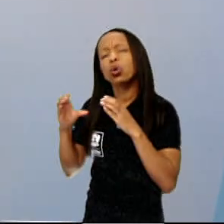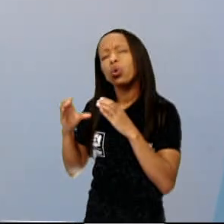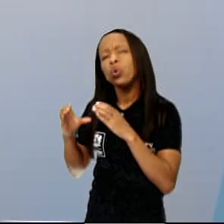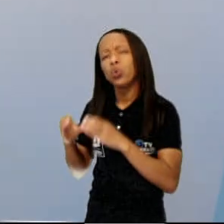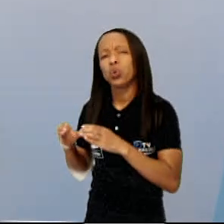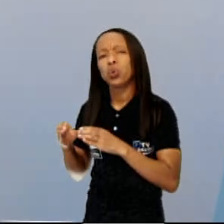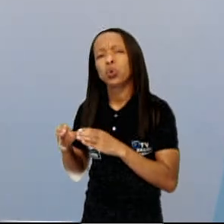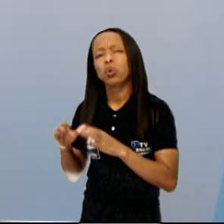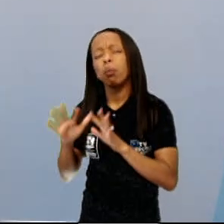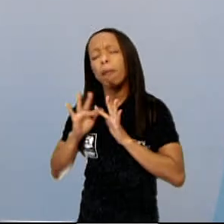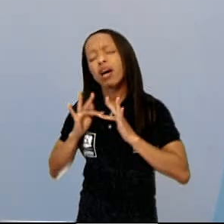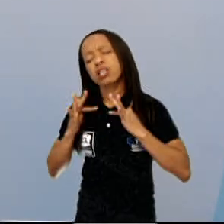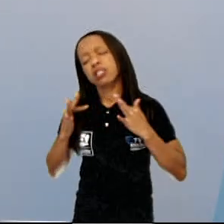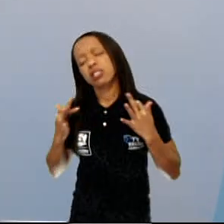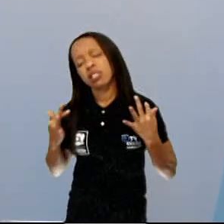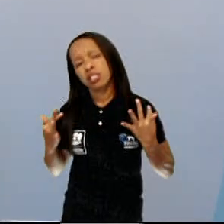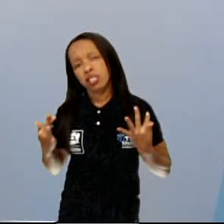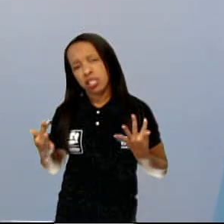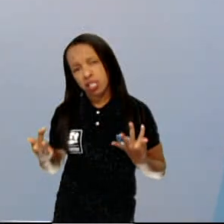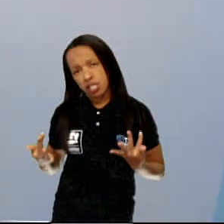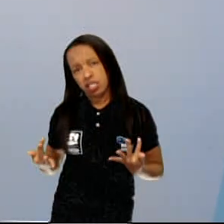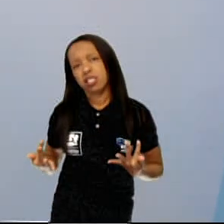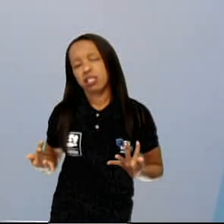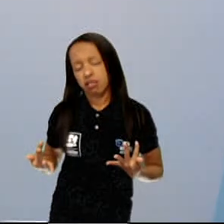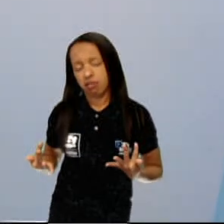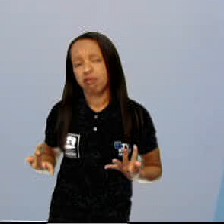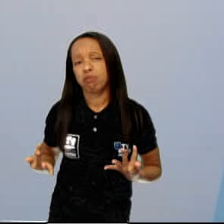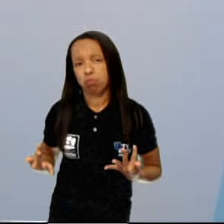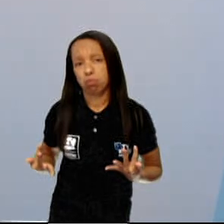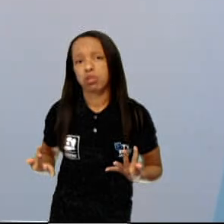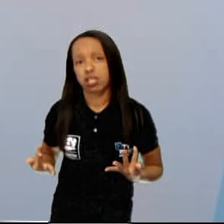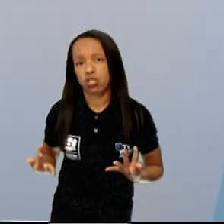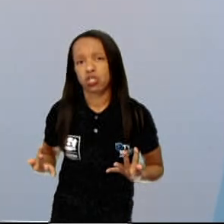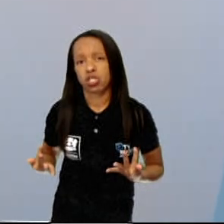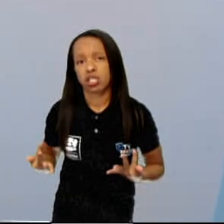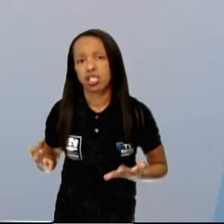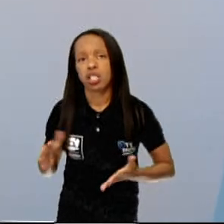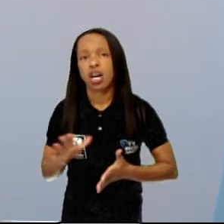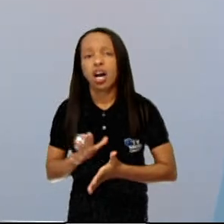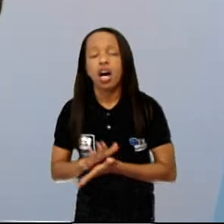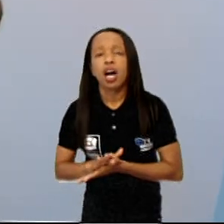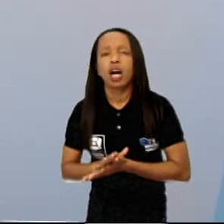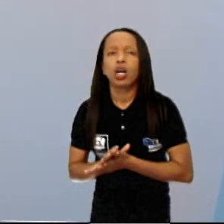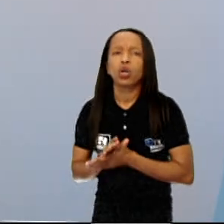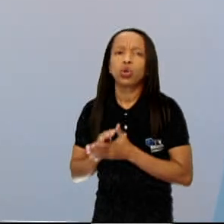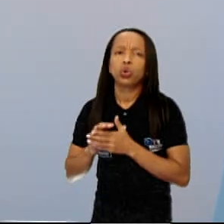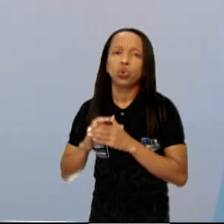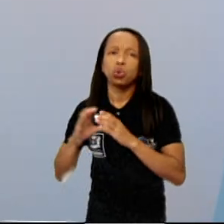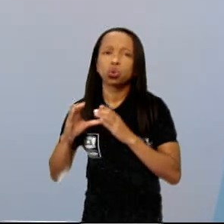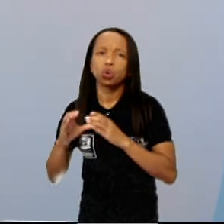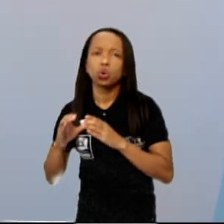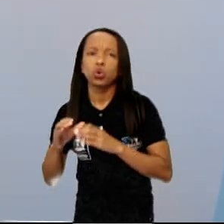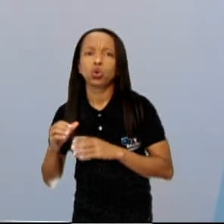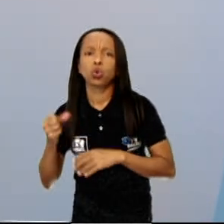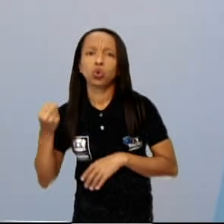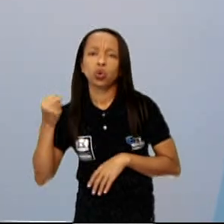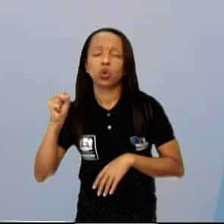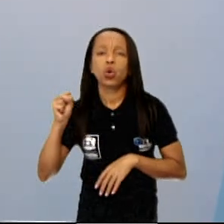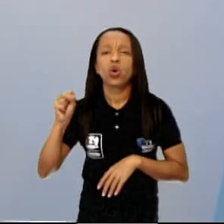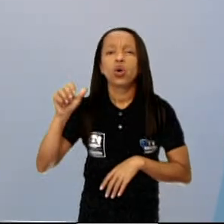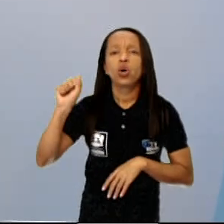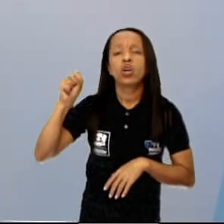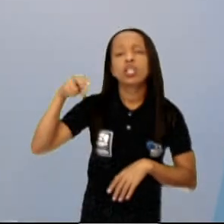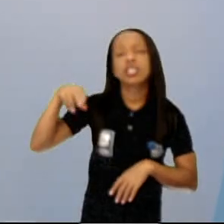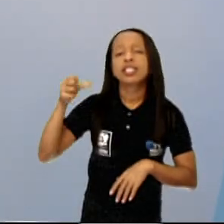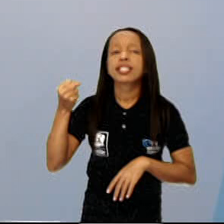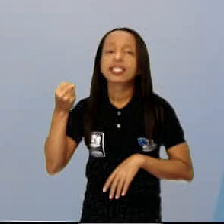aí, desses grupos populares, que era o sansculotte. Sansculotte significa, né, na tradução grosseira do francês para o brasileiro, sem cueca.